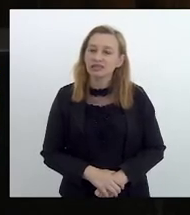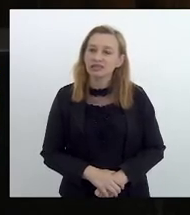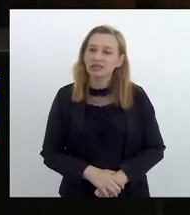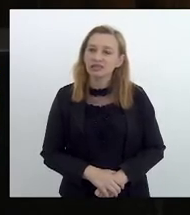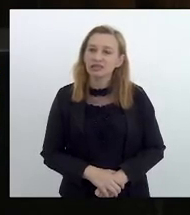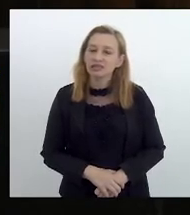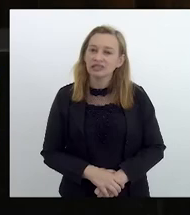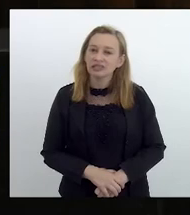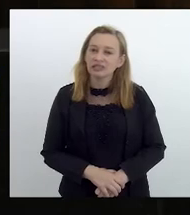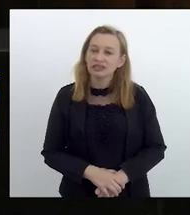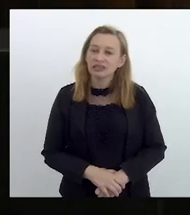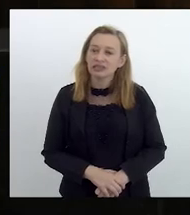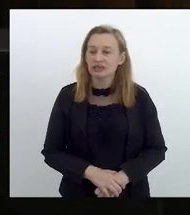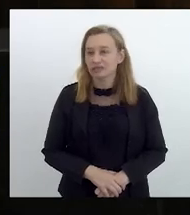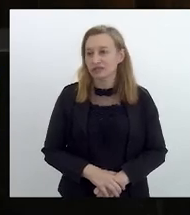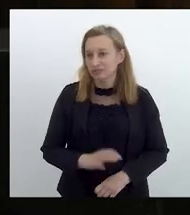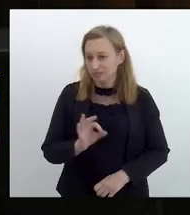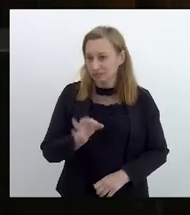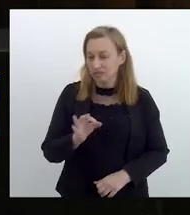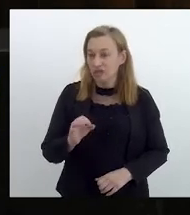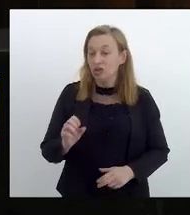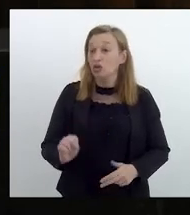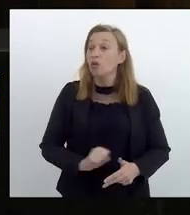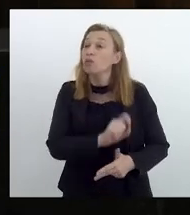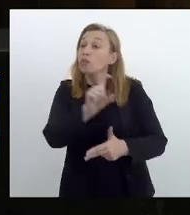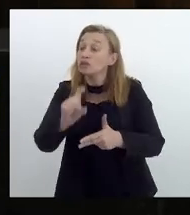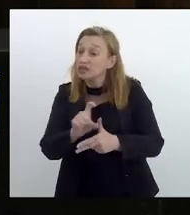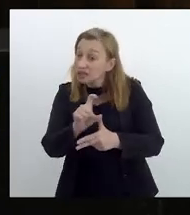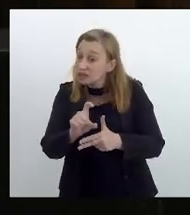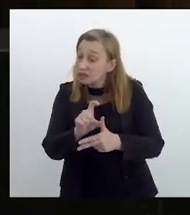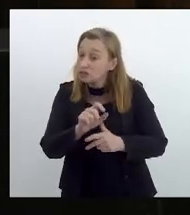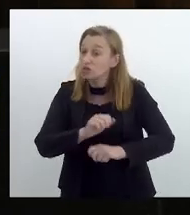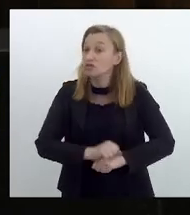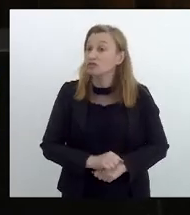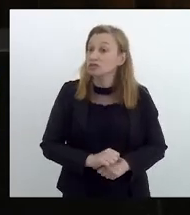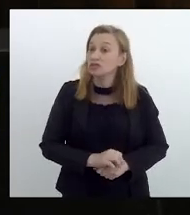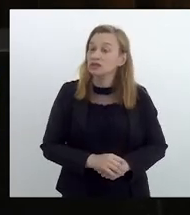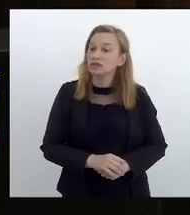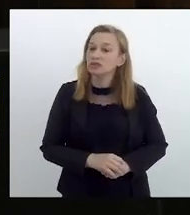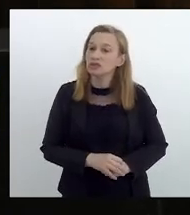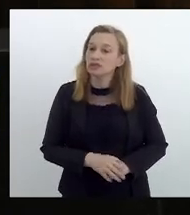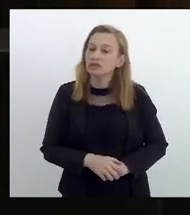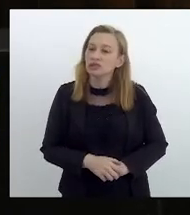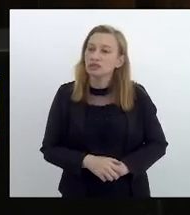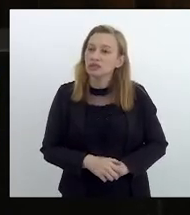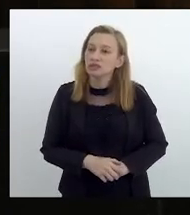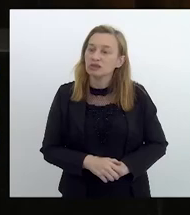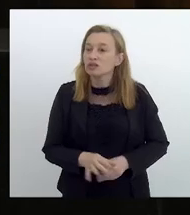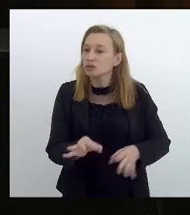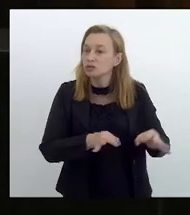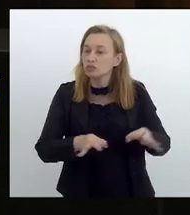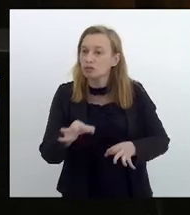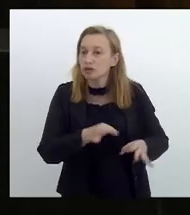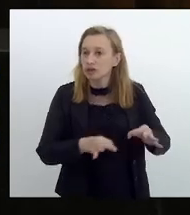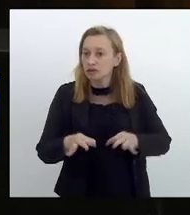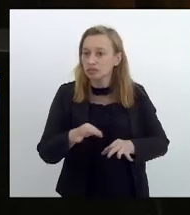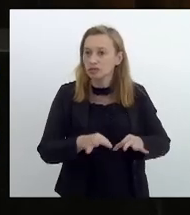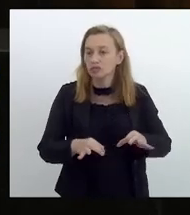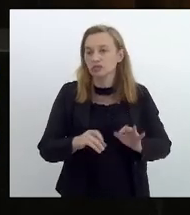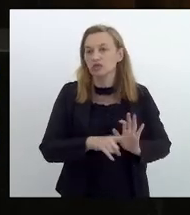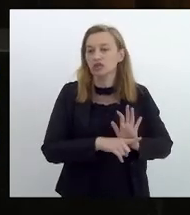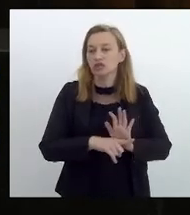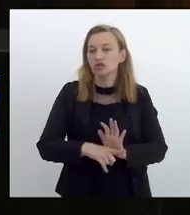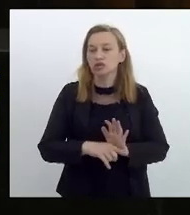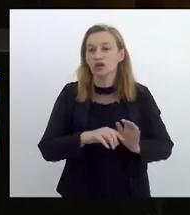e é determinante O Poder Executivo prever a nas condicionantes do plano de recuperação fiscal